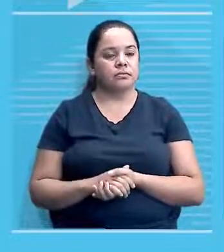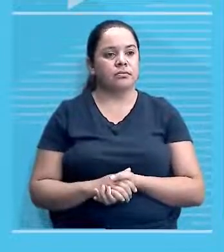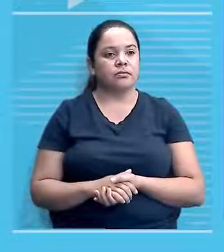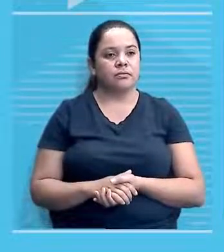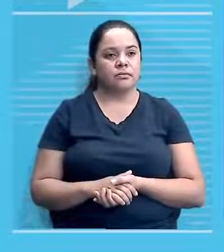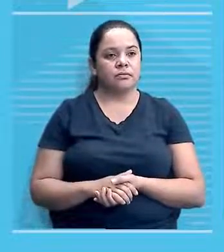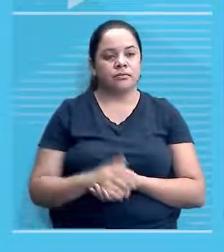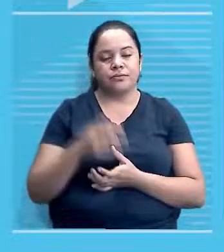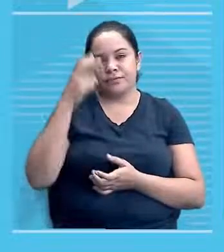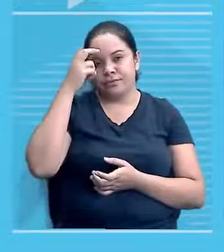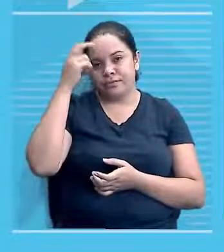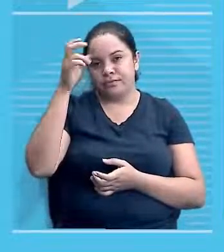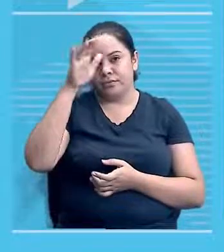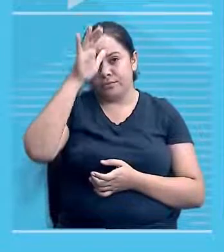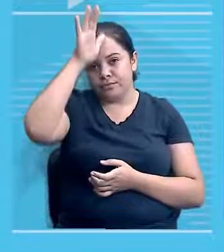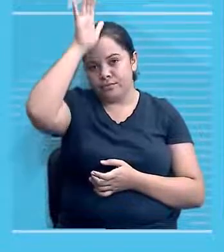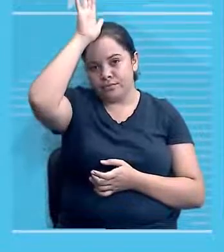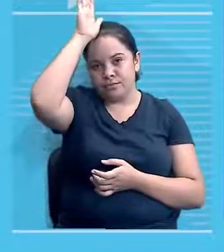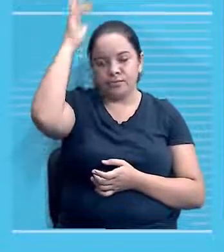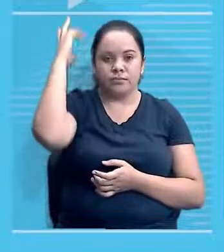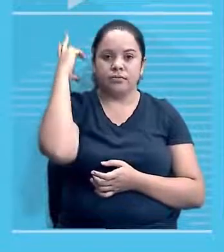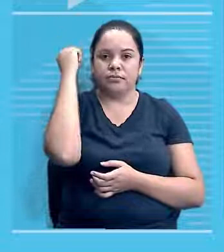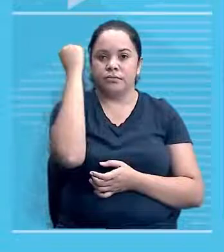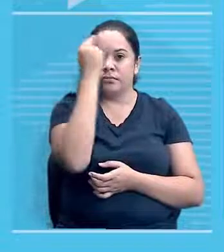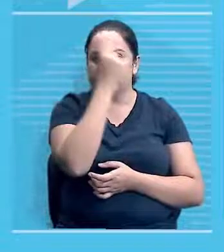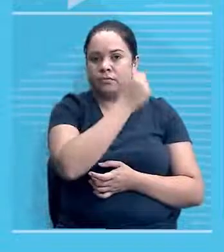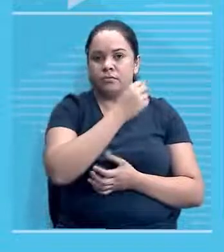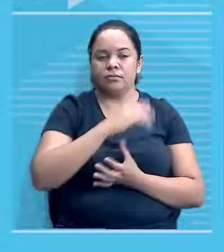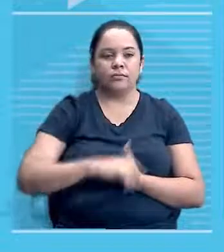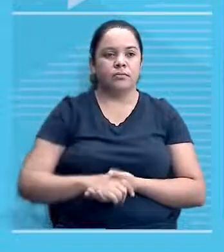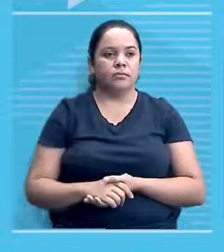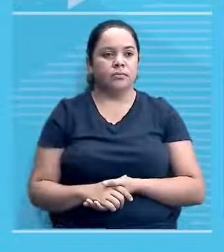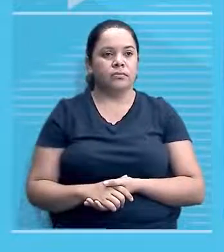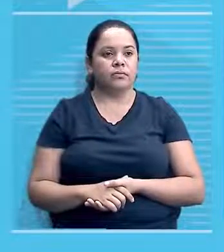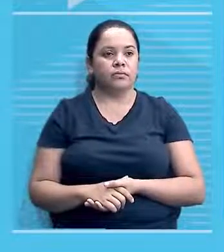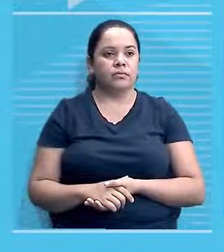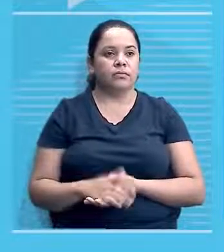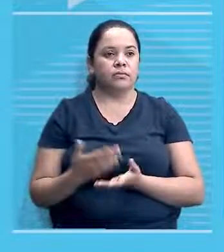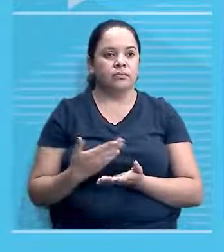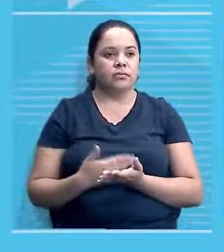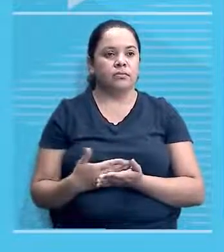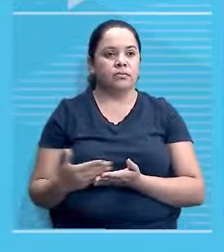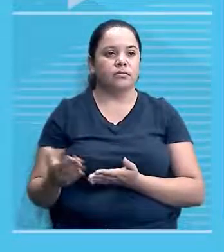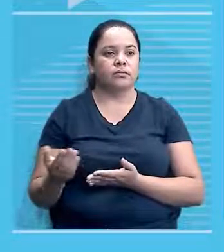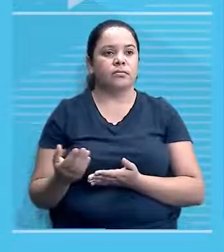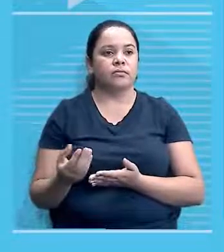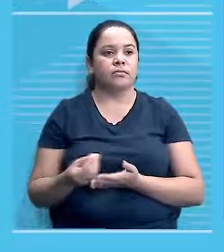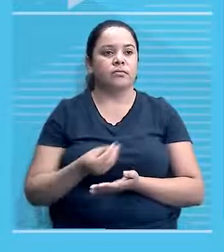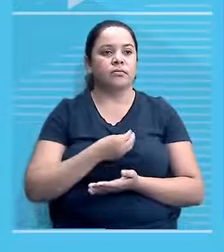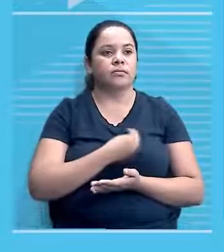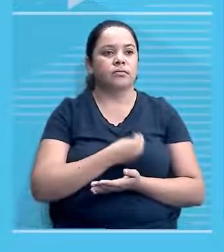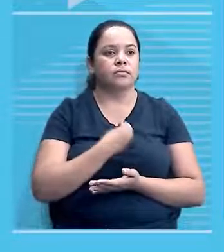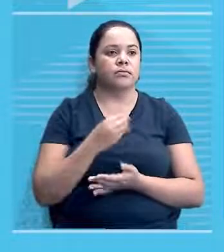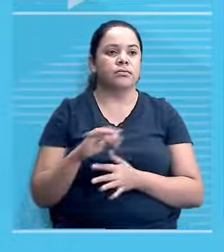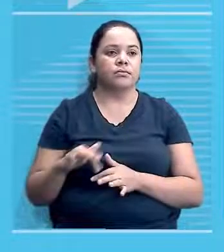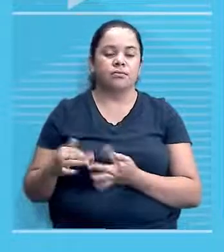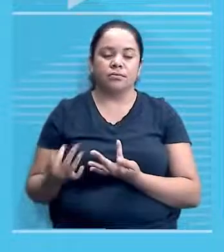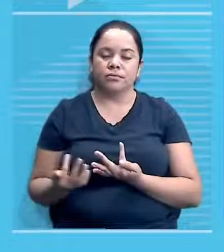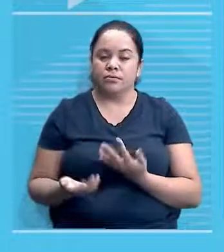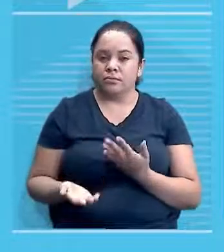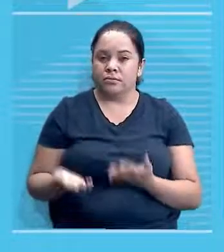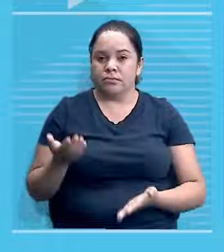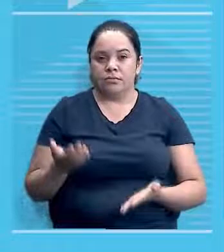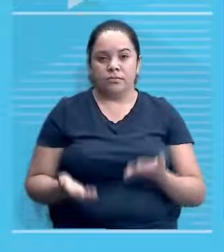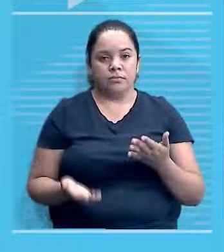grega então entra em cena uma vida simples de Equilíbrio bom senso